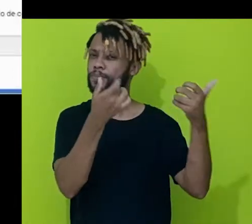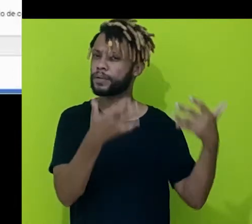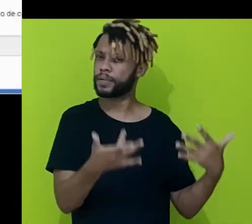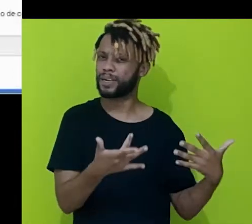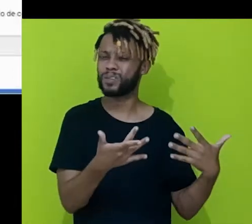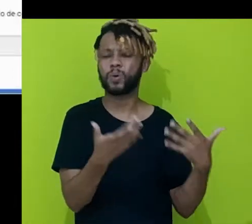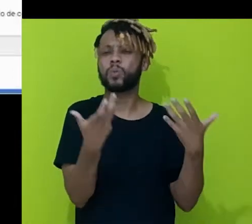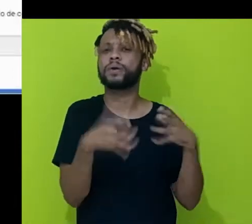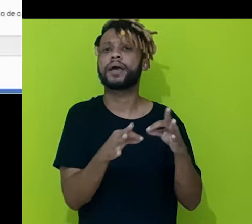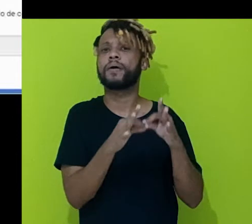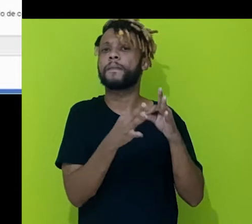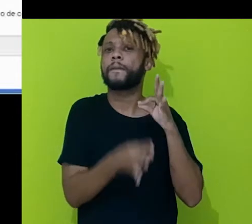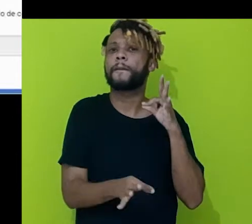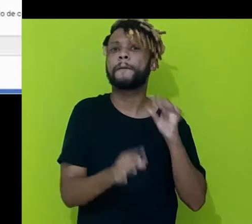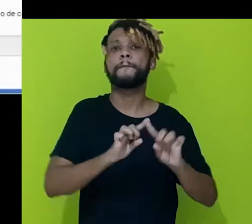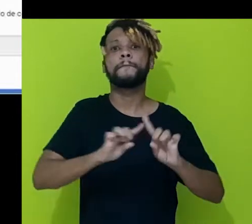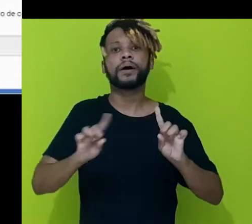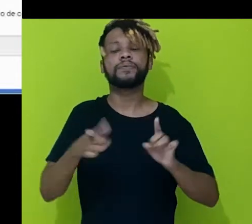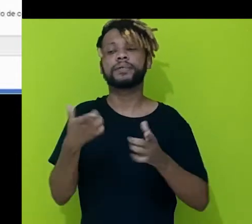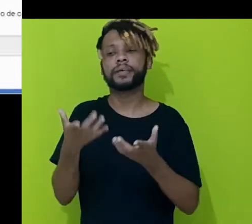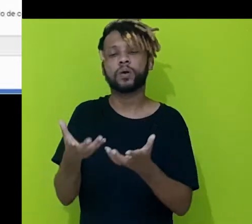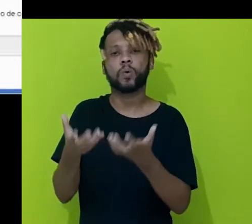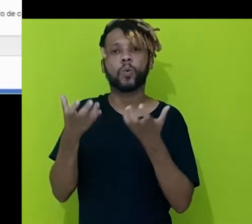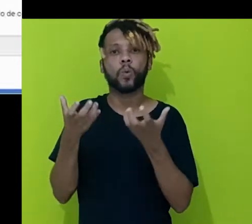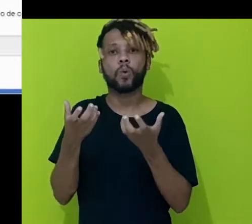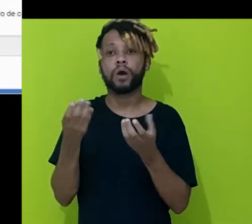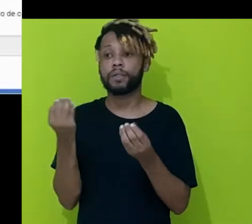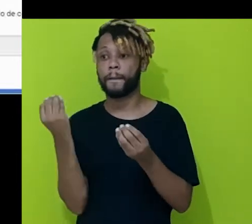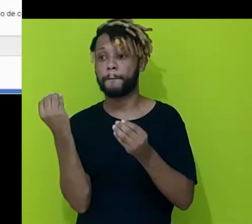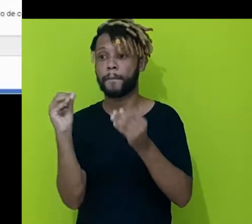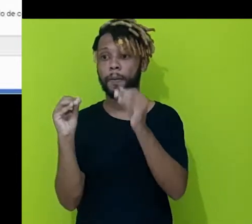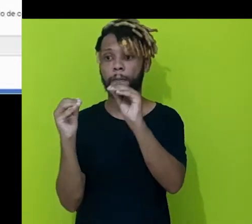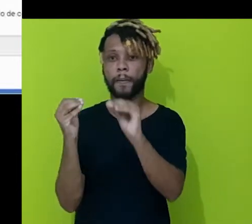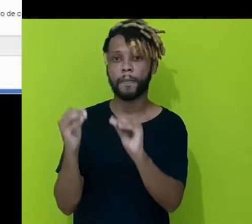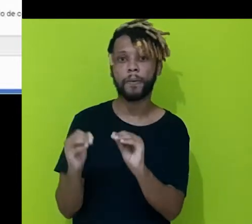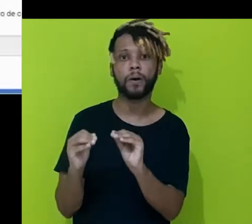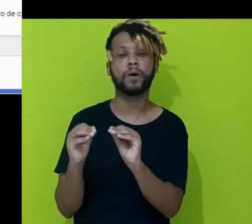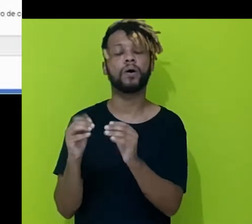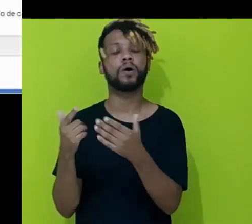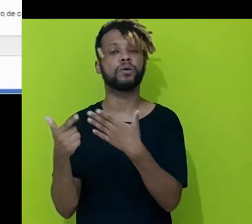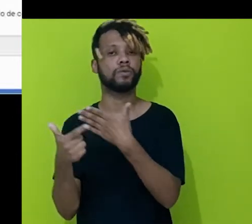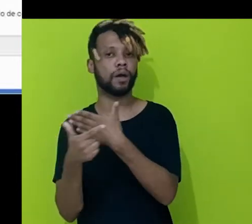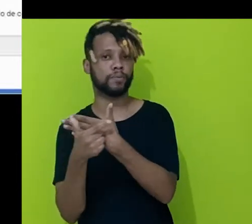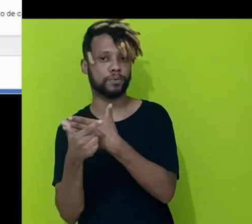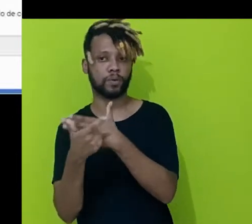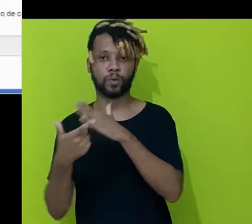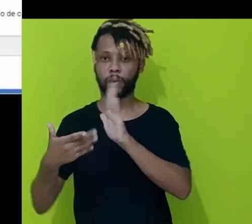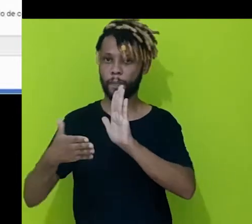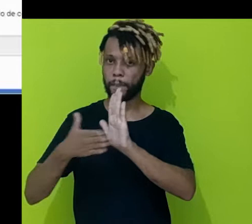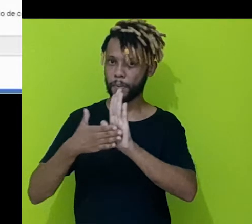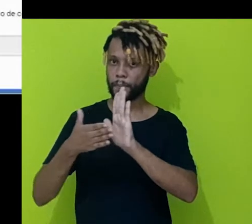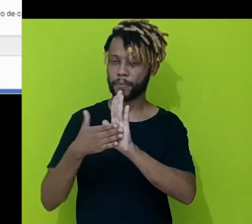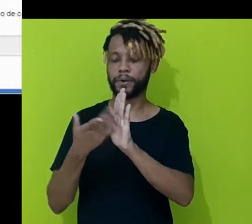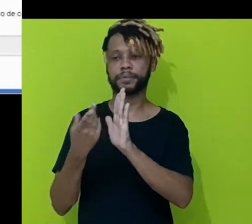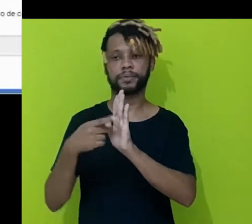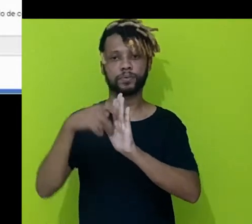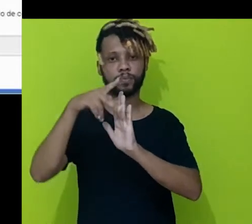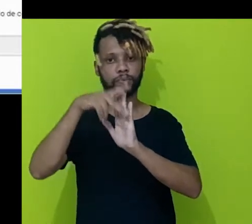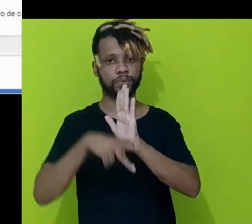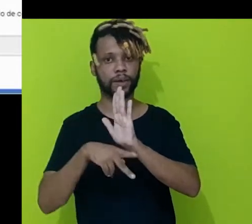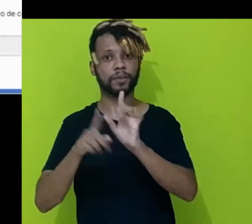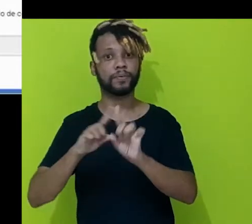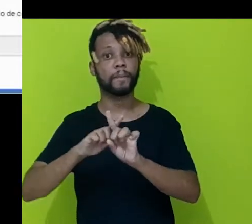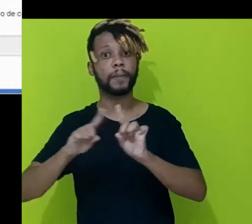você destaca aqui não só as suas funções como proponente dentro do projeto, como as funções de